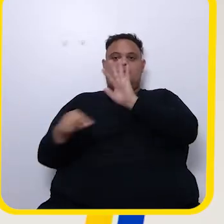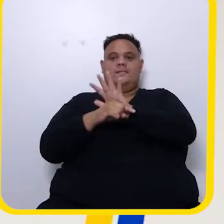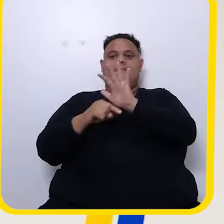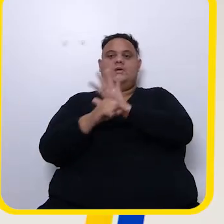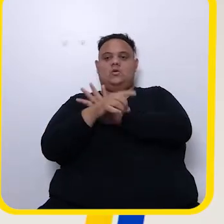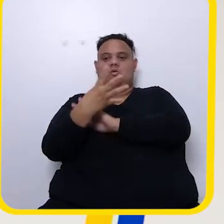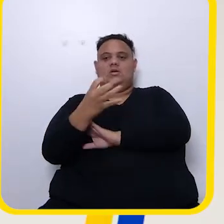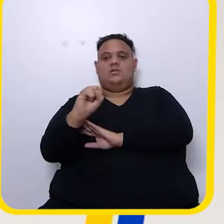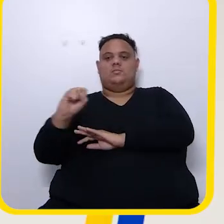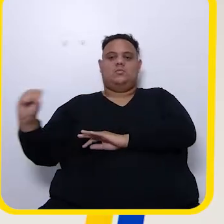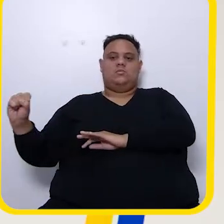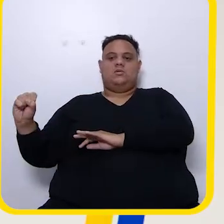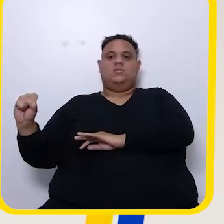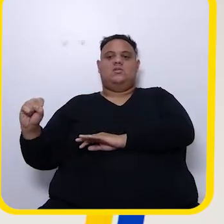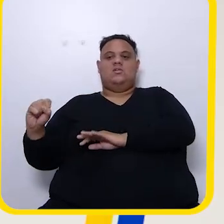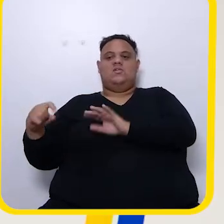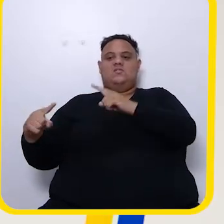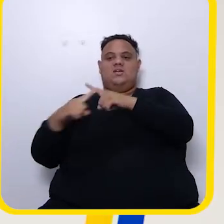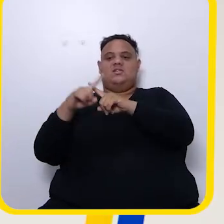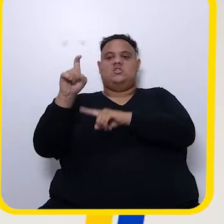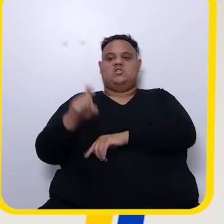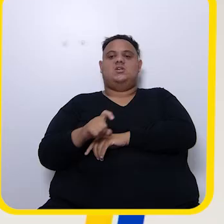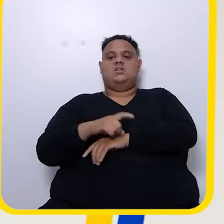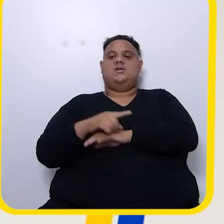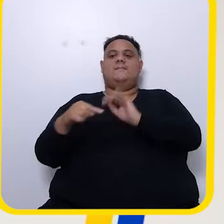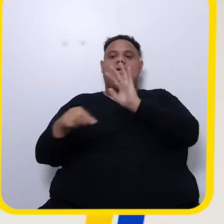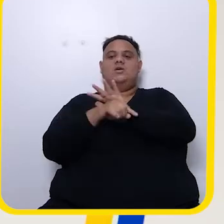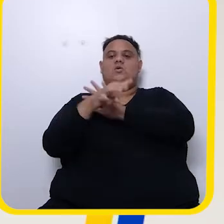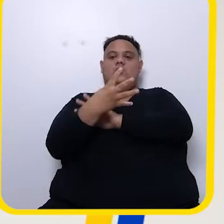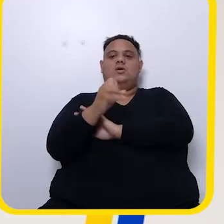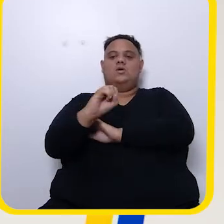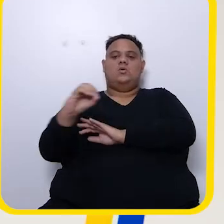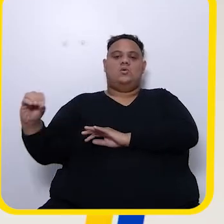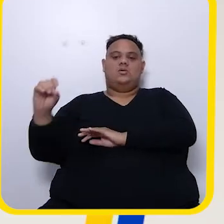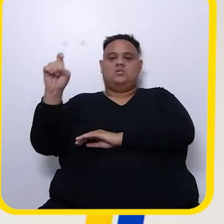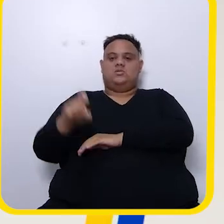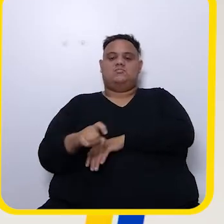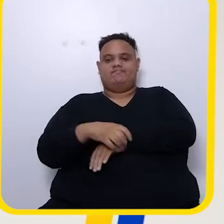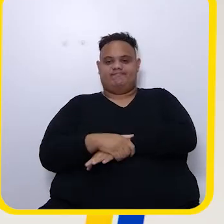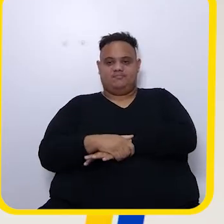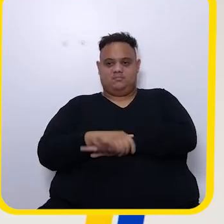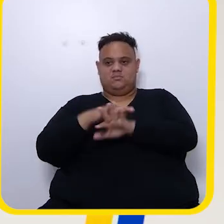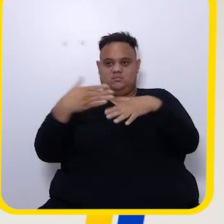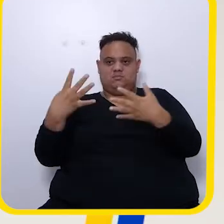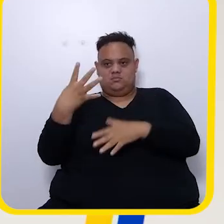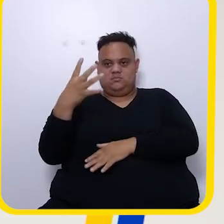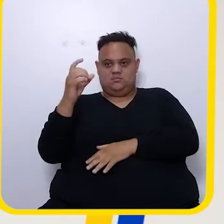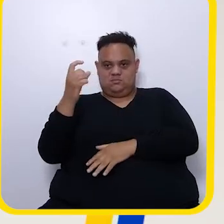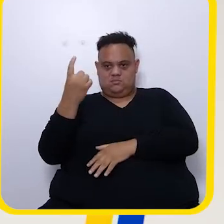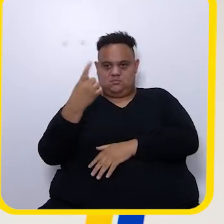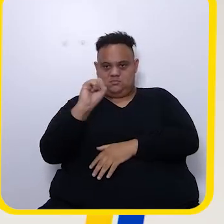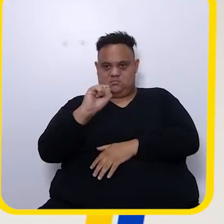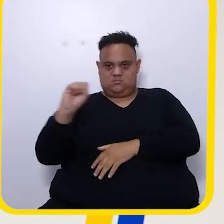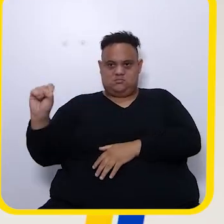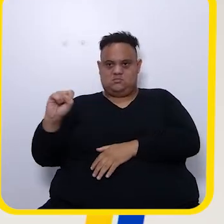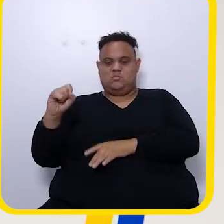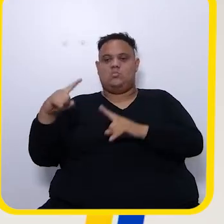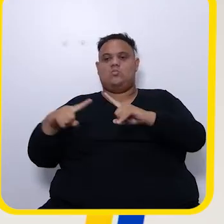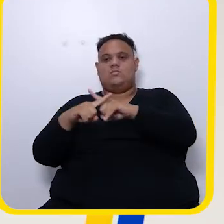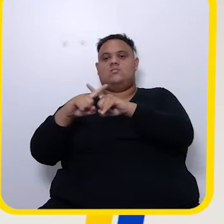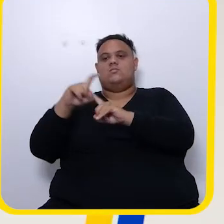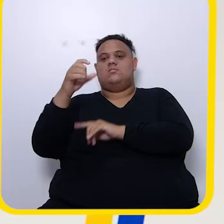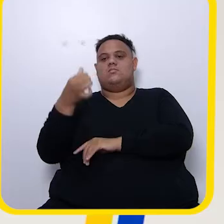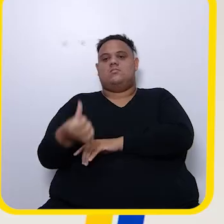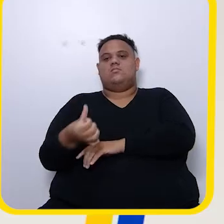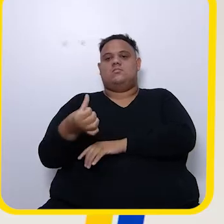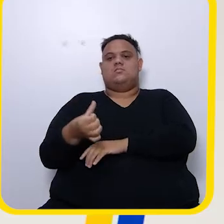menos 4.800 vezes x. Então, menos 4.800x. O 4.800 também vai multiplicar o 6. Ele tem o